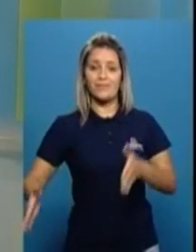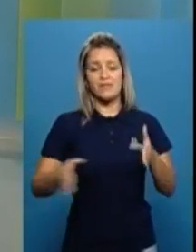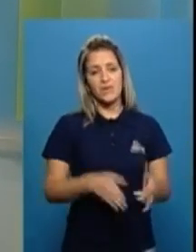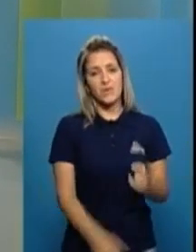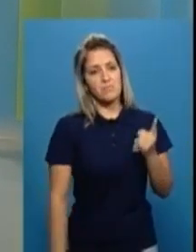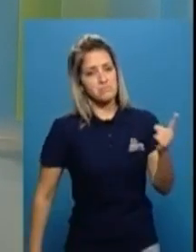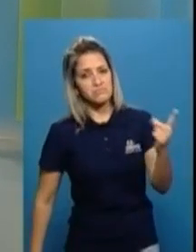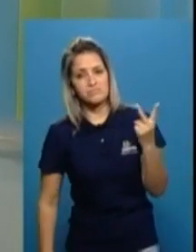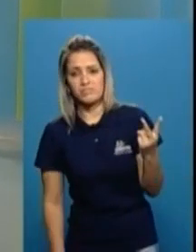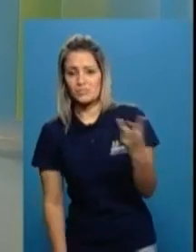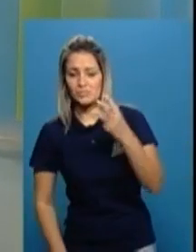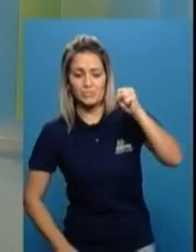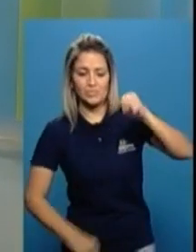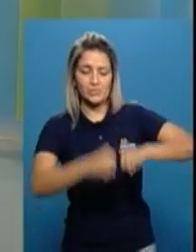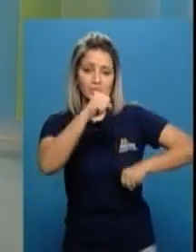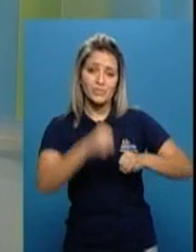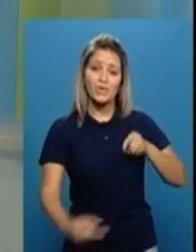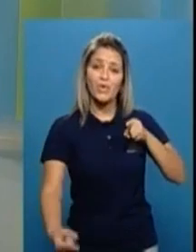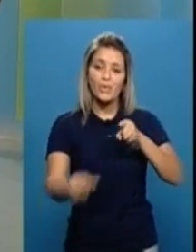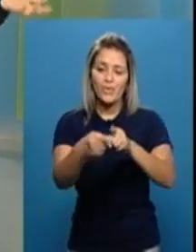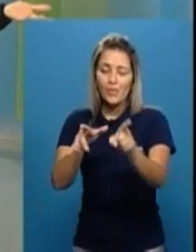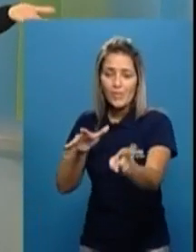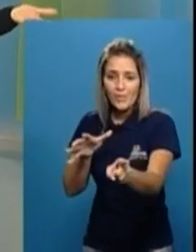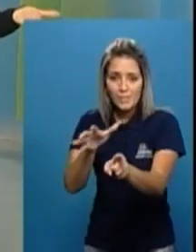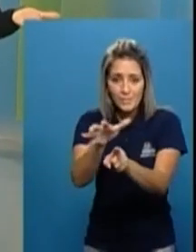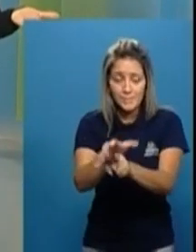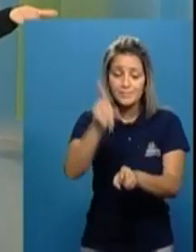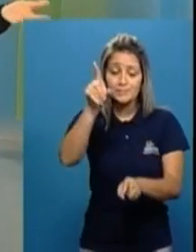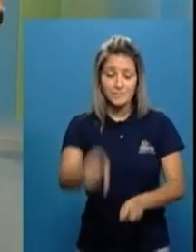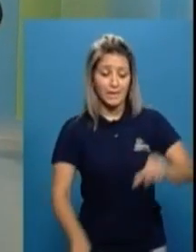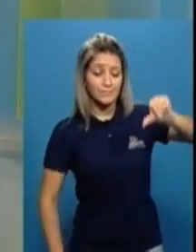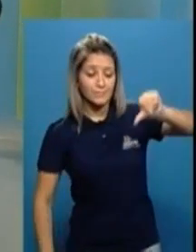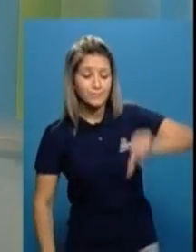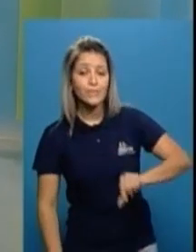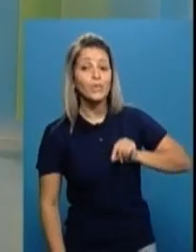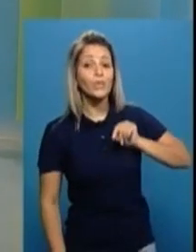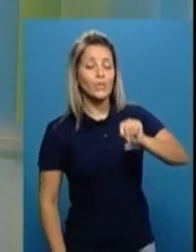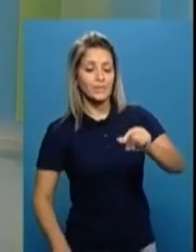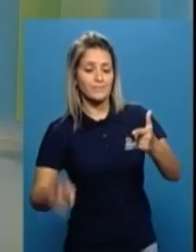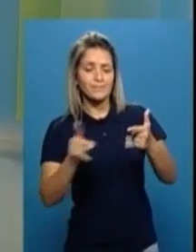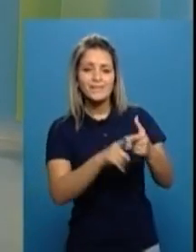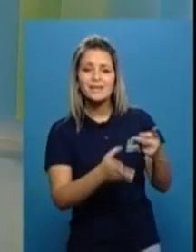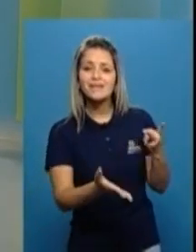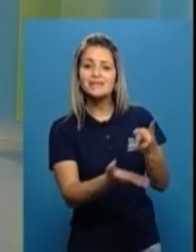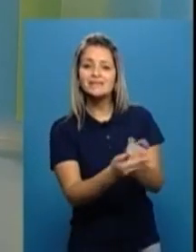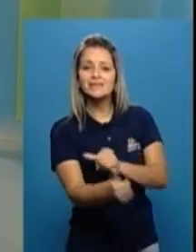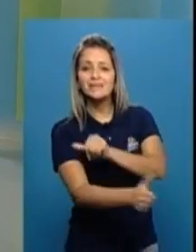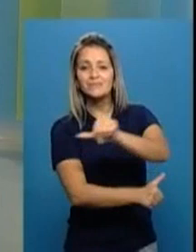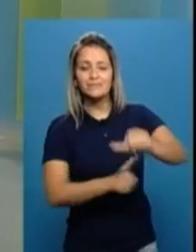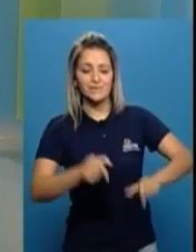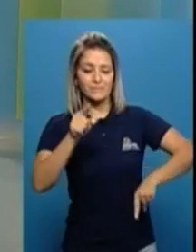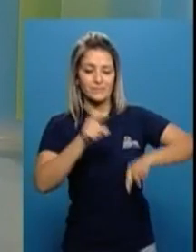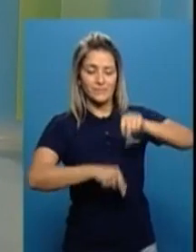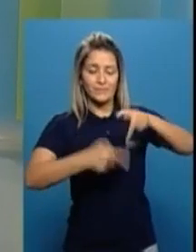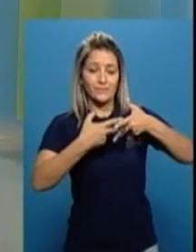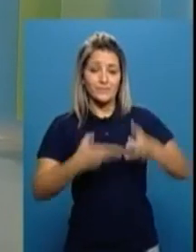duplicidade para atender essas demandas. Também outra desvantagem é que constantemente se altera o produto.